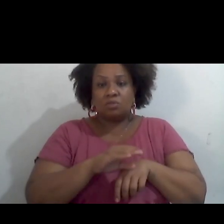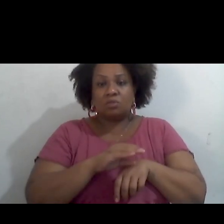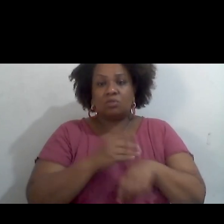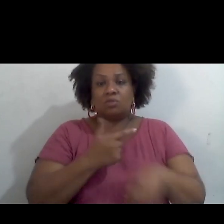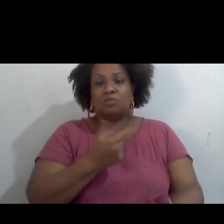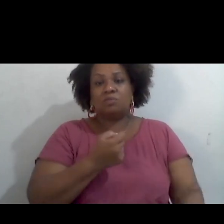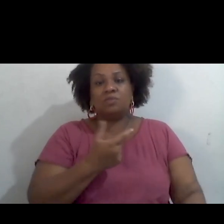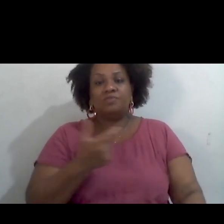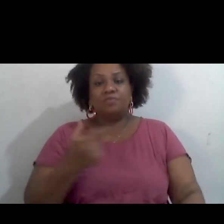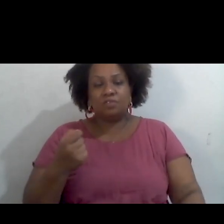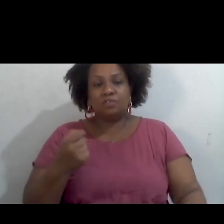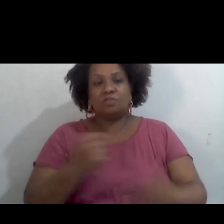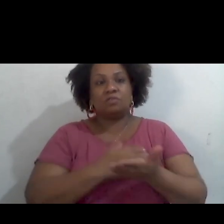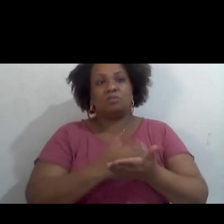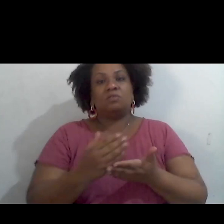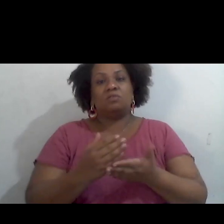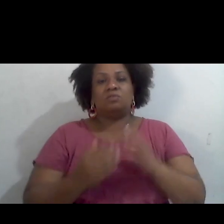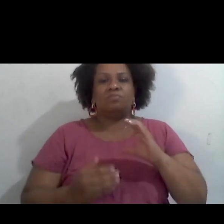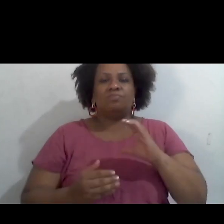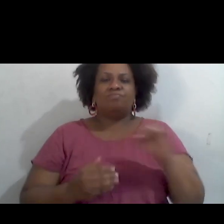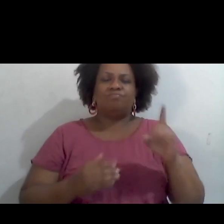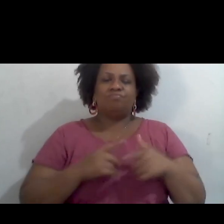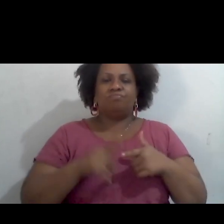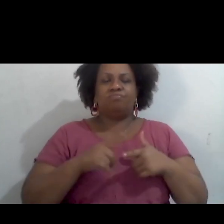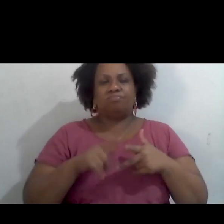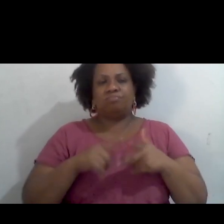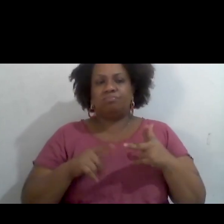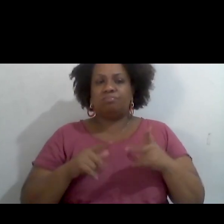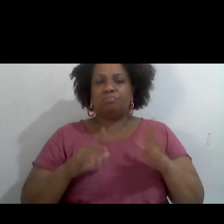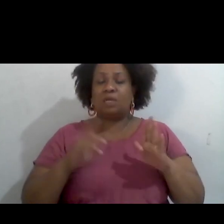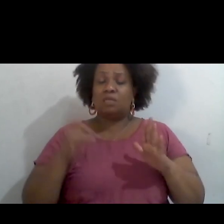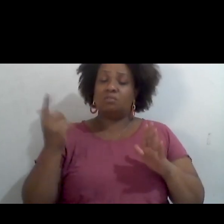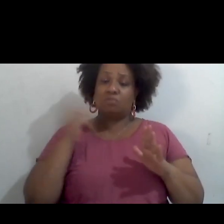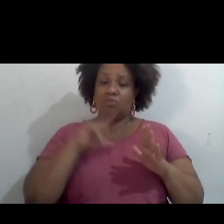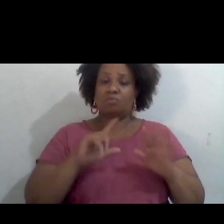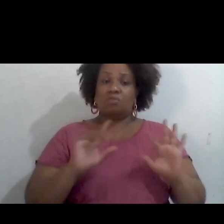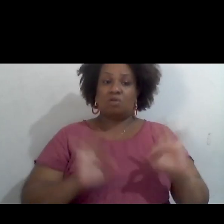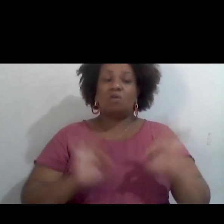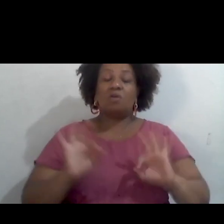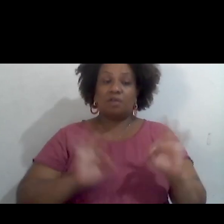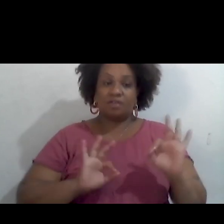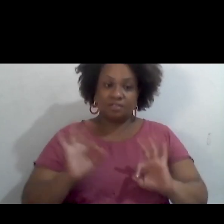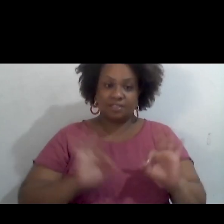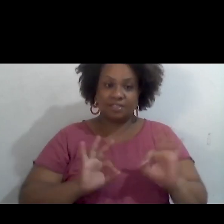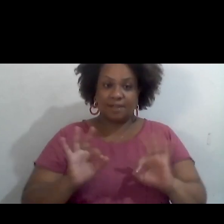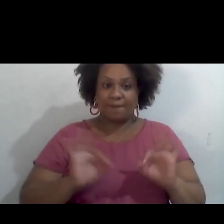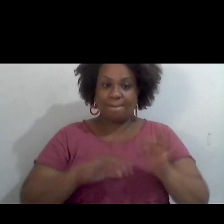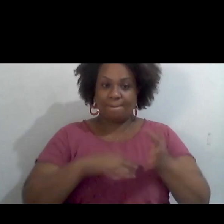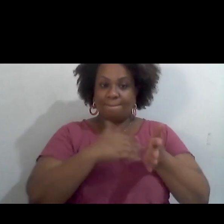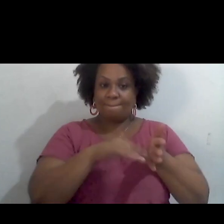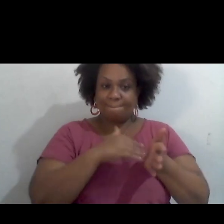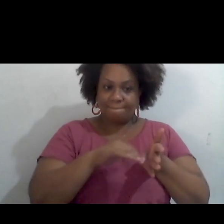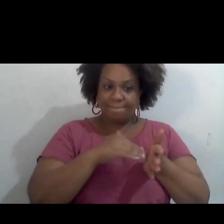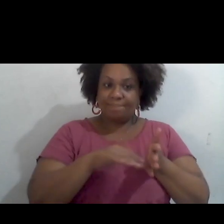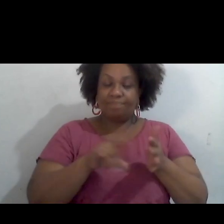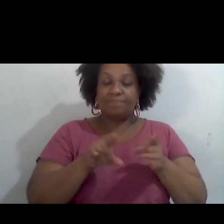início de coordenação um pouco meio conturbado, mas eu brinco que eu consegui minimamente organizar os arquivos da secretaria e também